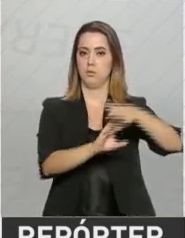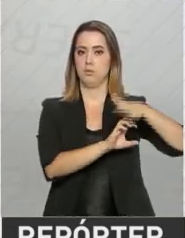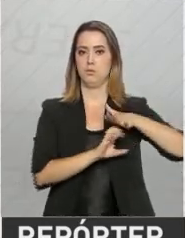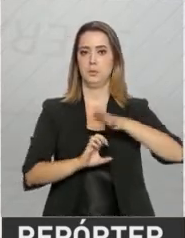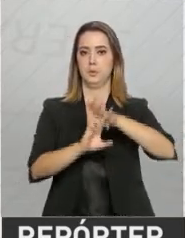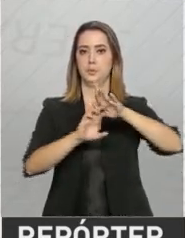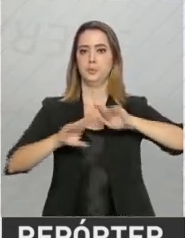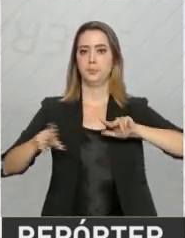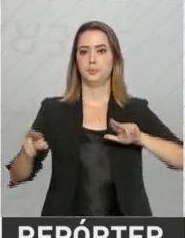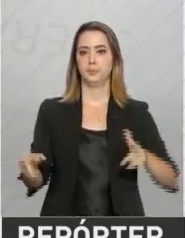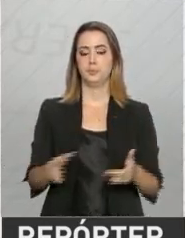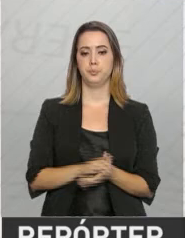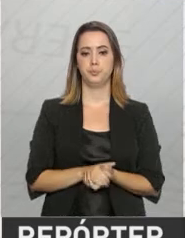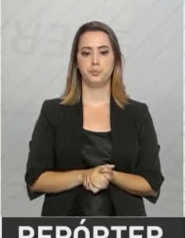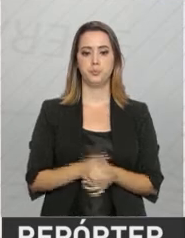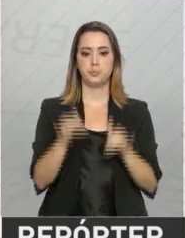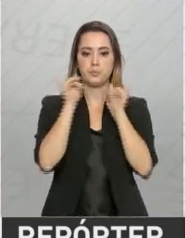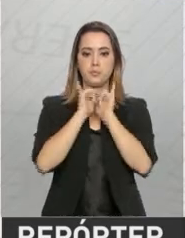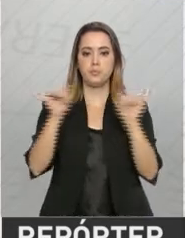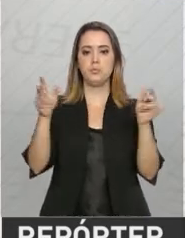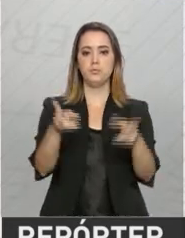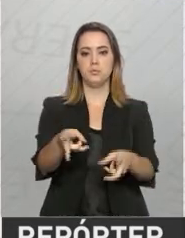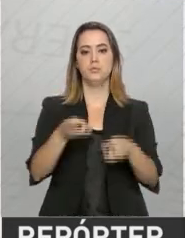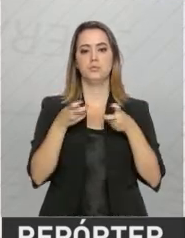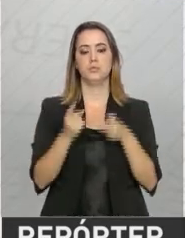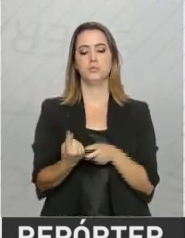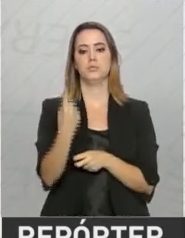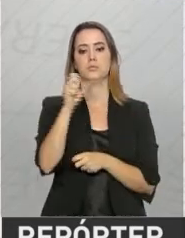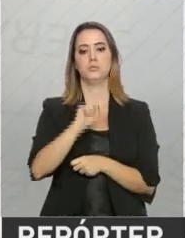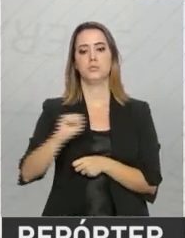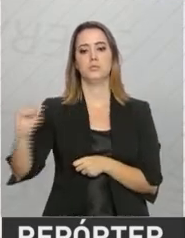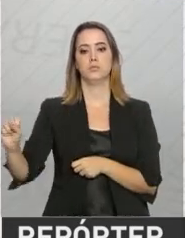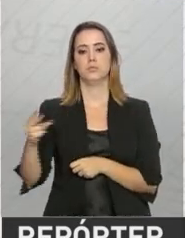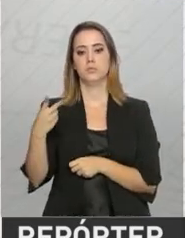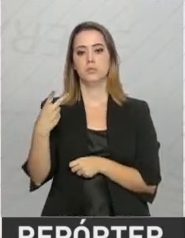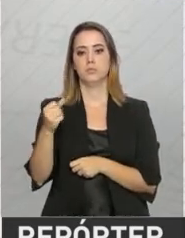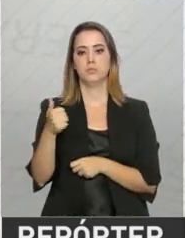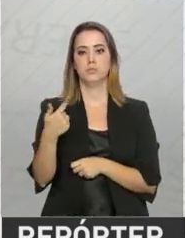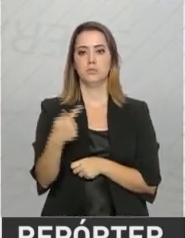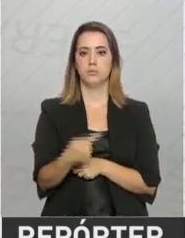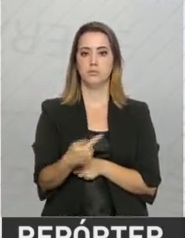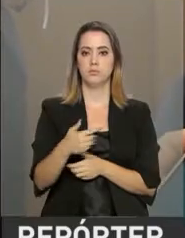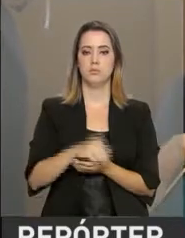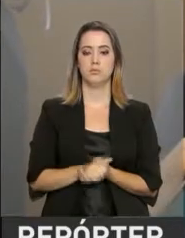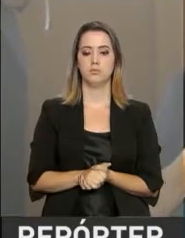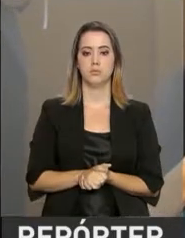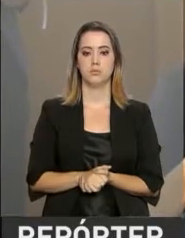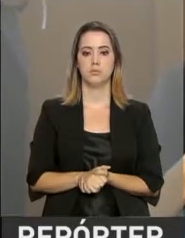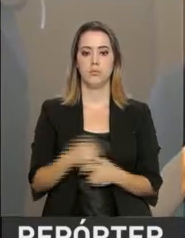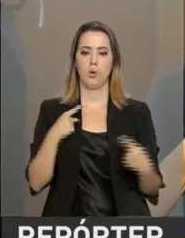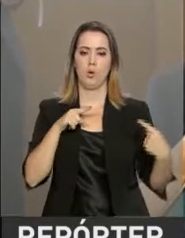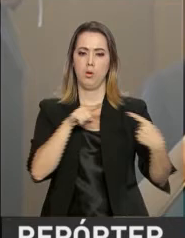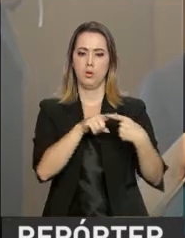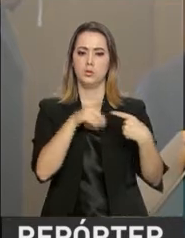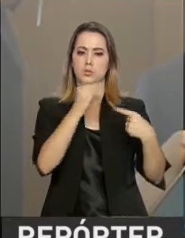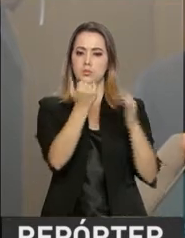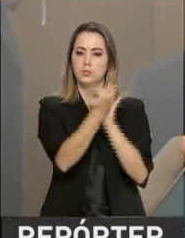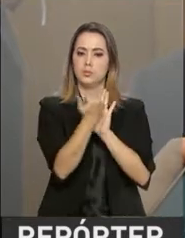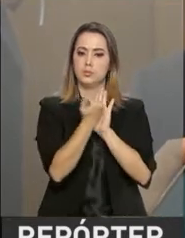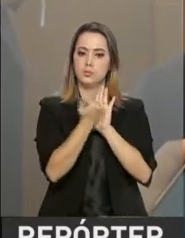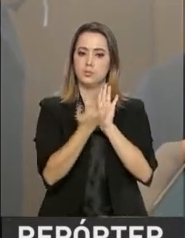empreendedor o lançamento está previsto para o primeiro semestre de 2016 7 o objetivo desse plano de ação